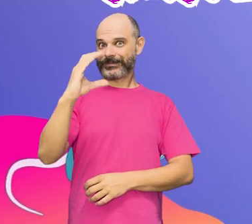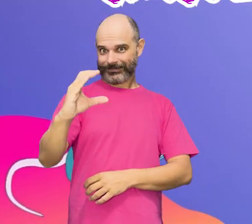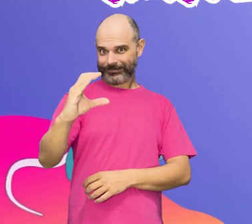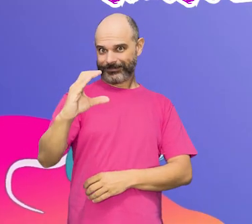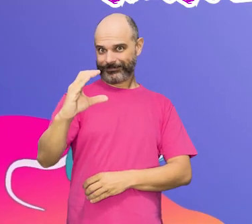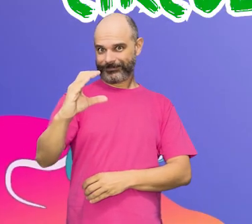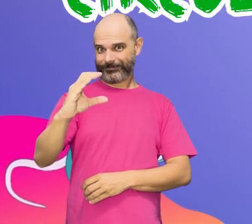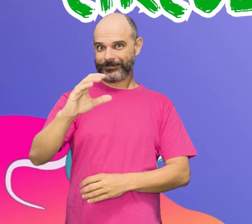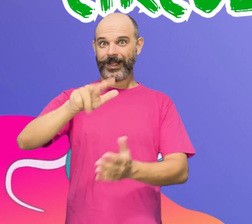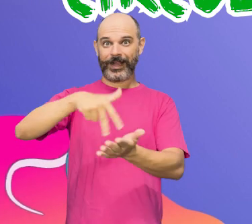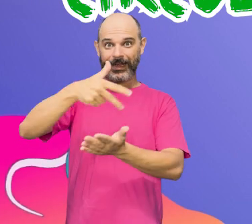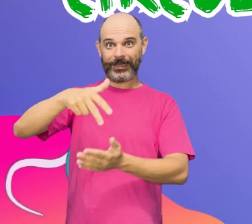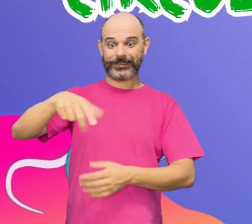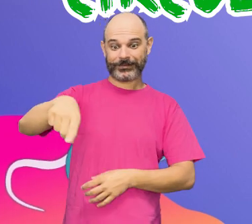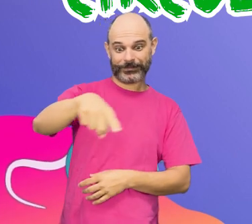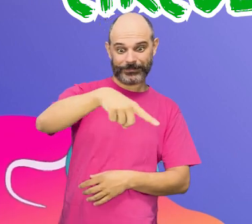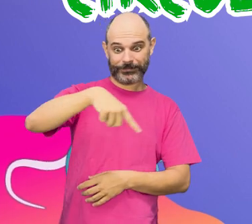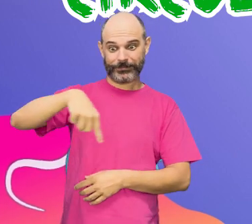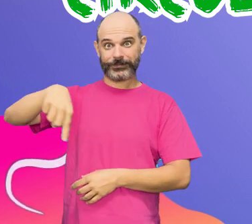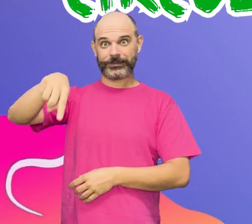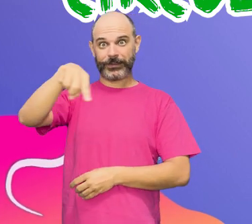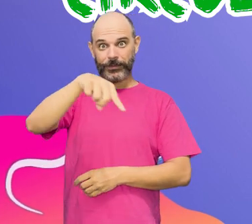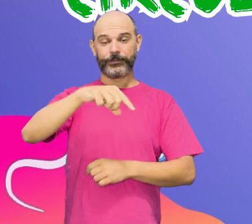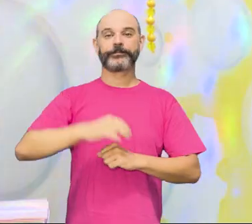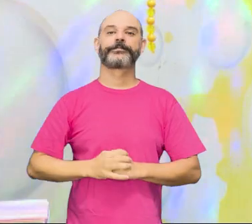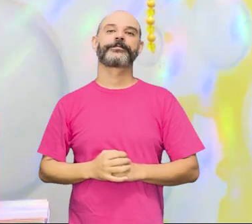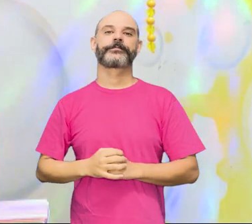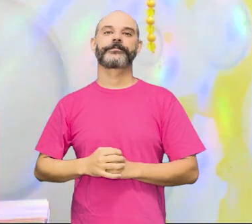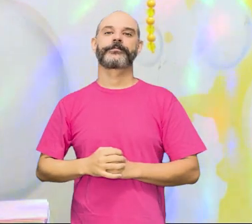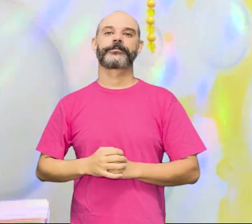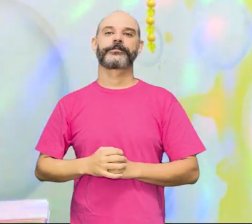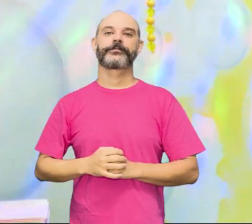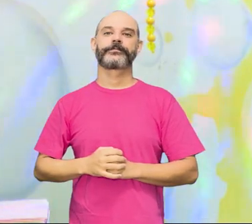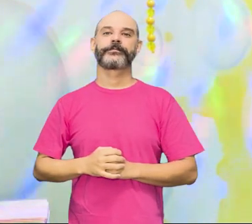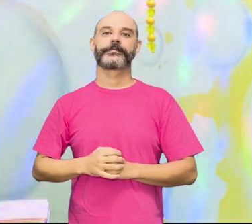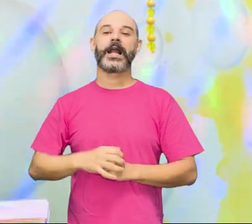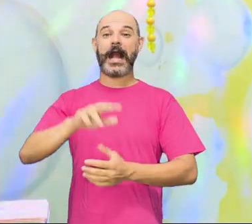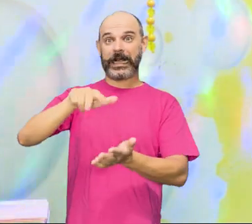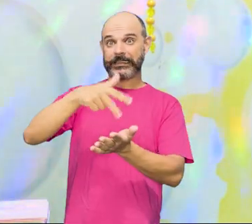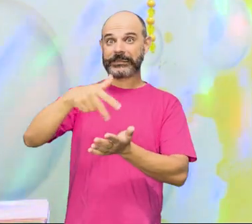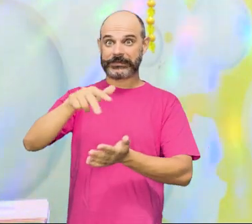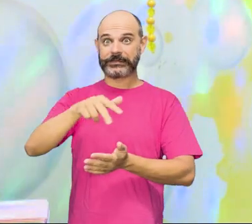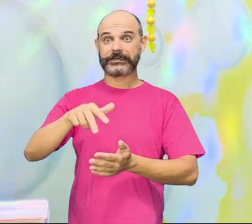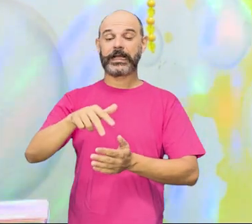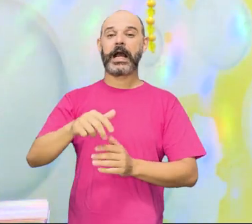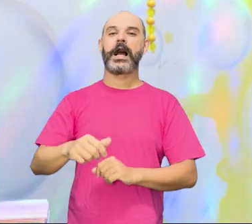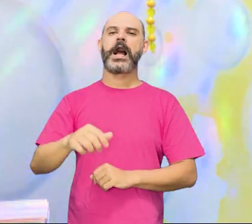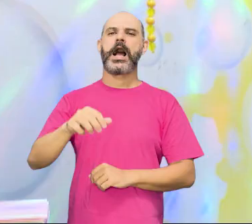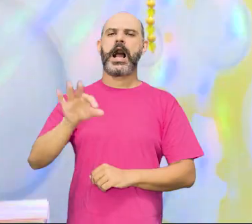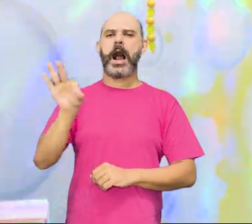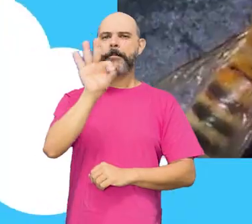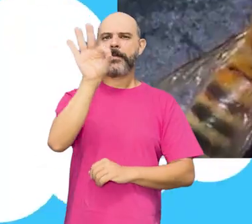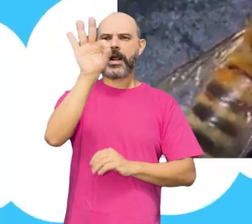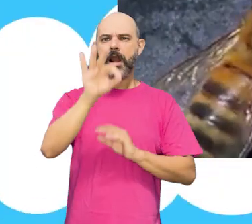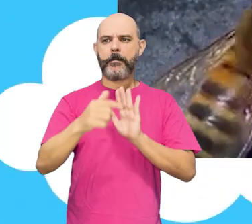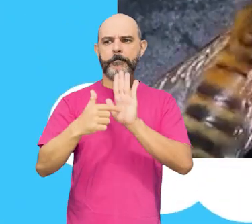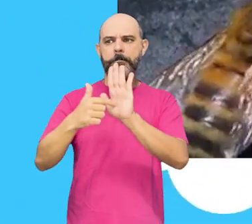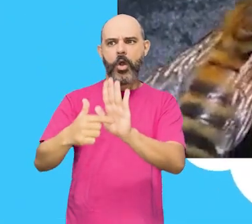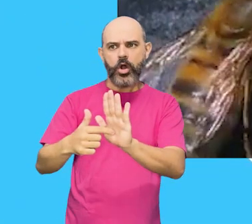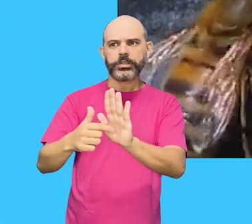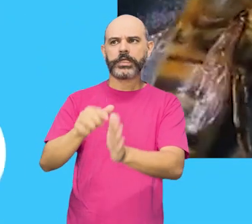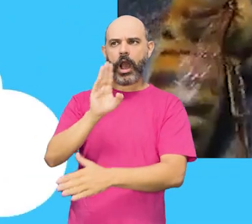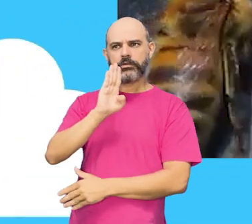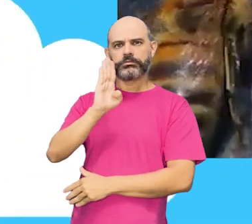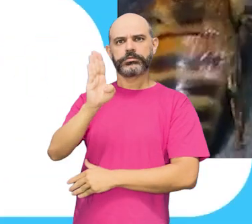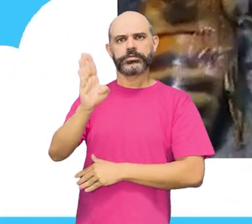disse alternativa C, dança do círculo. Nessa dança, as nossas amiguinhas descrevem a direção e a distância